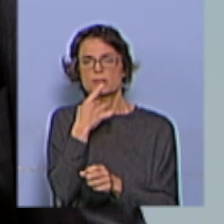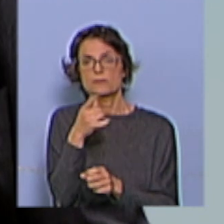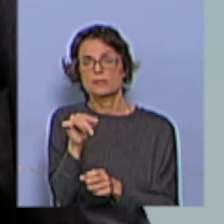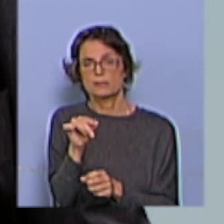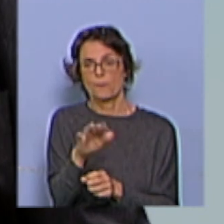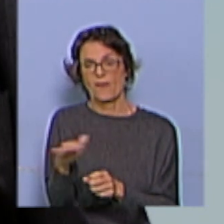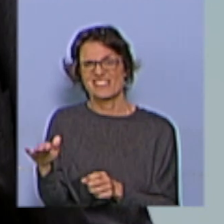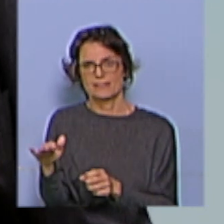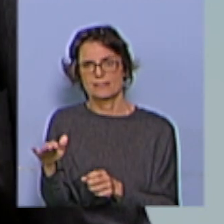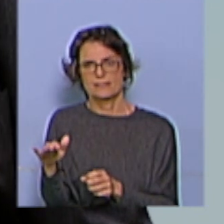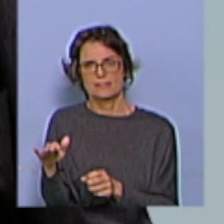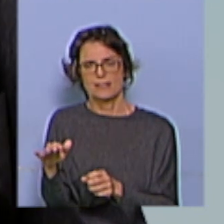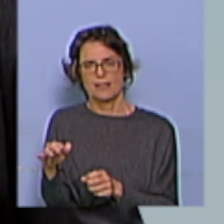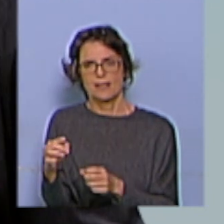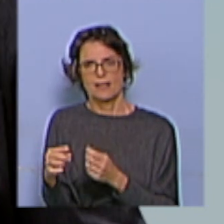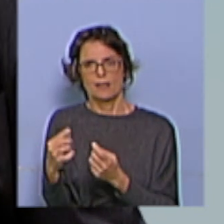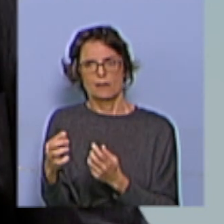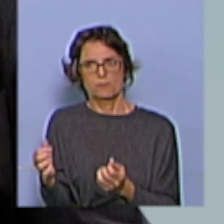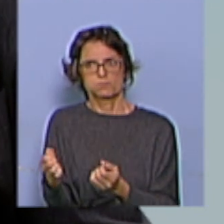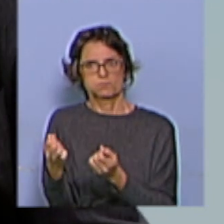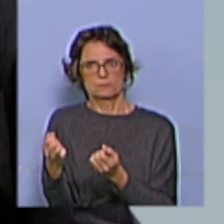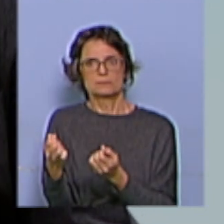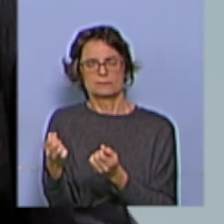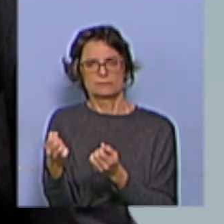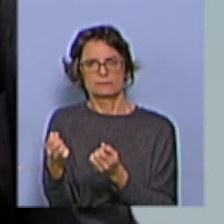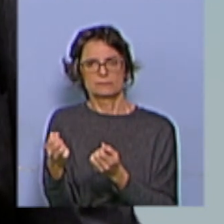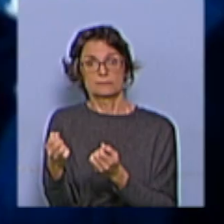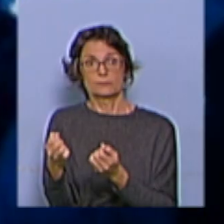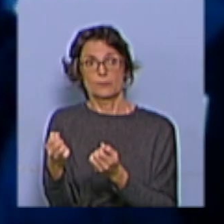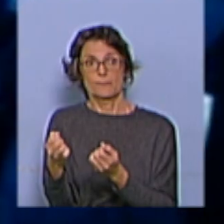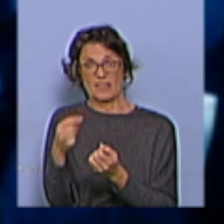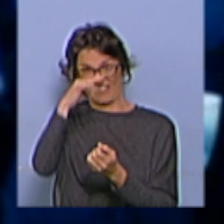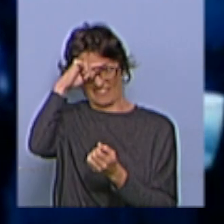linha para as consequências, e isto veio também